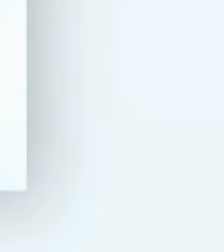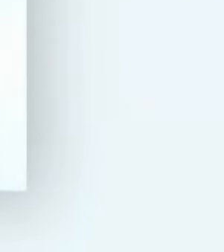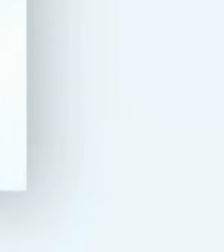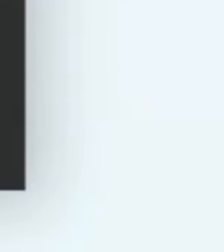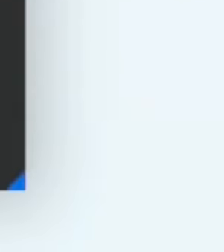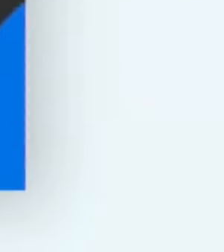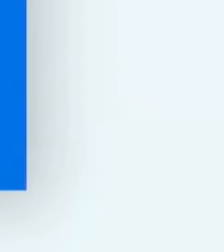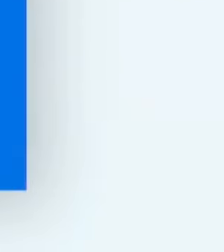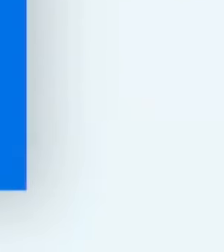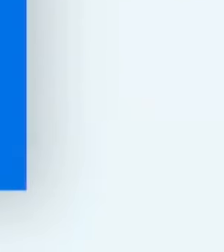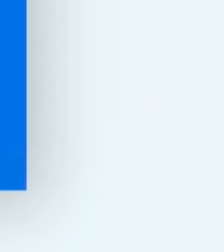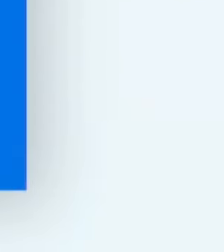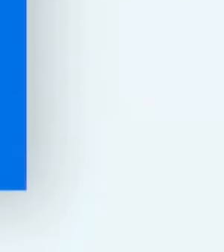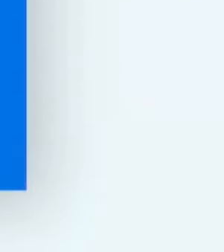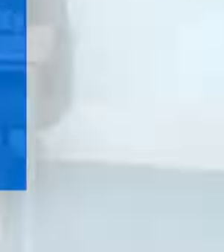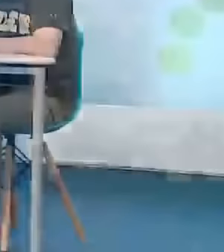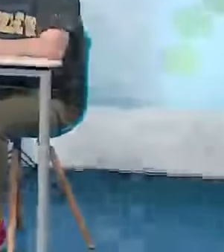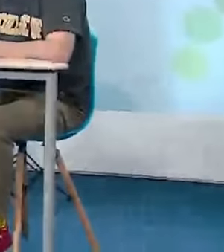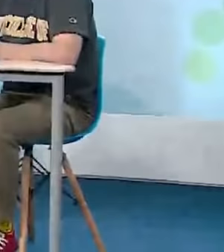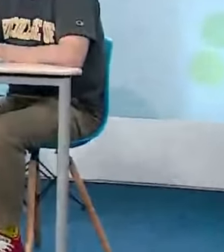chance on